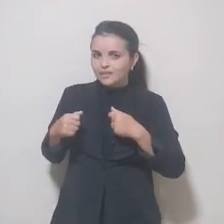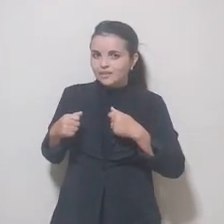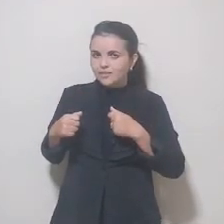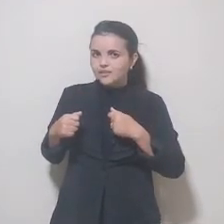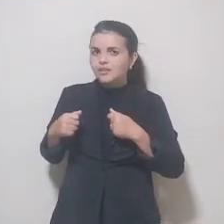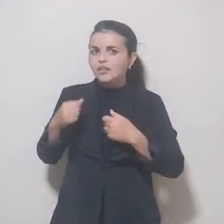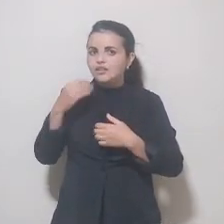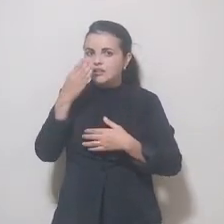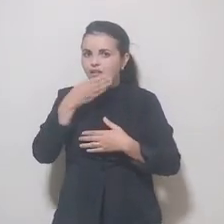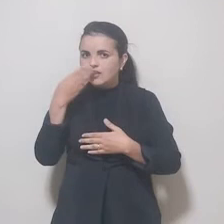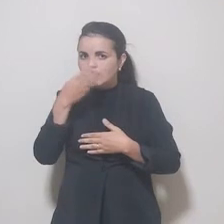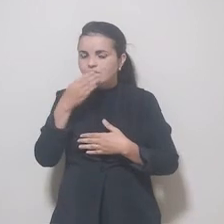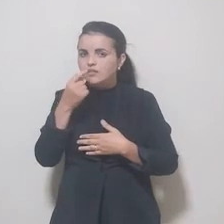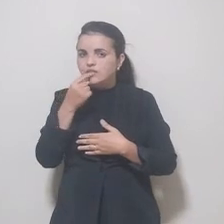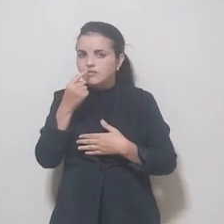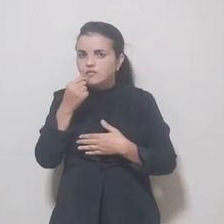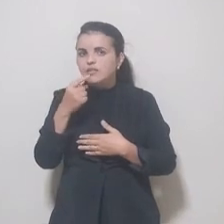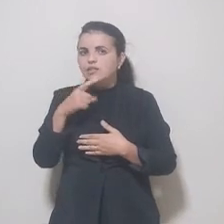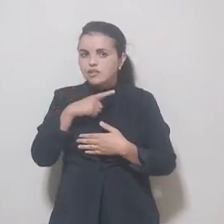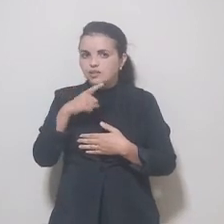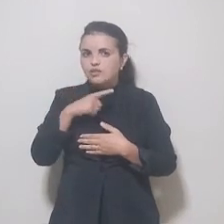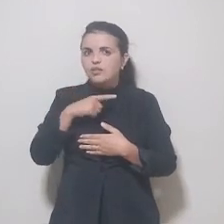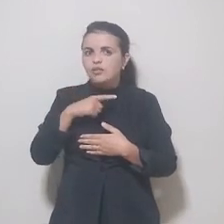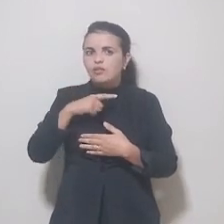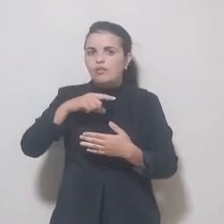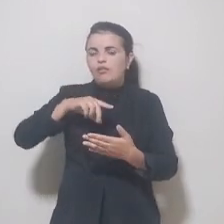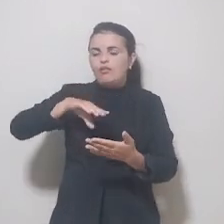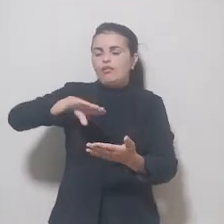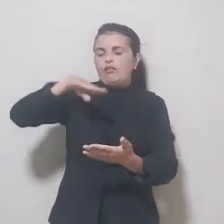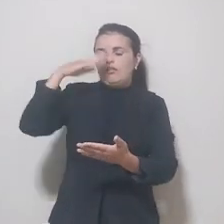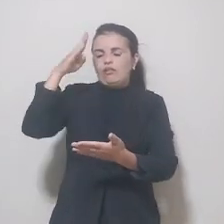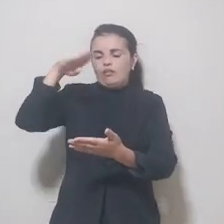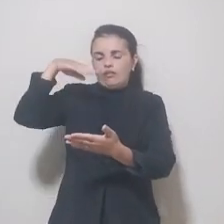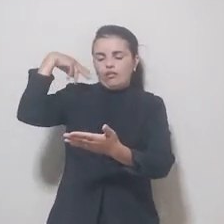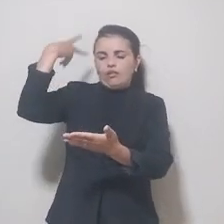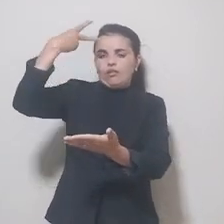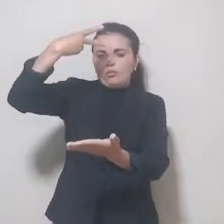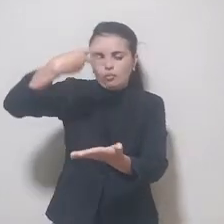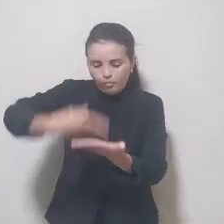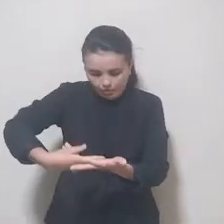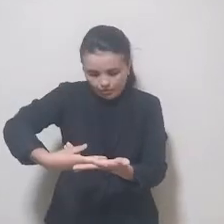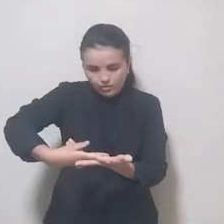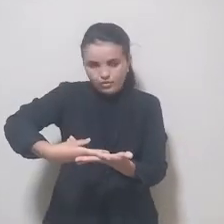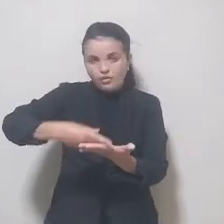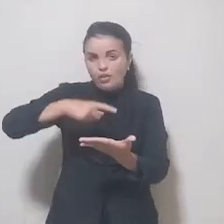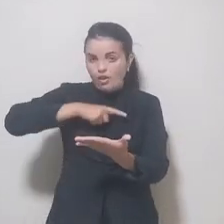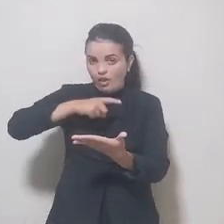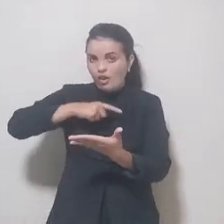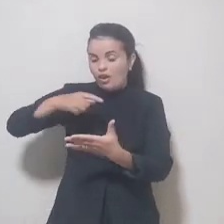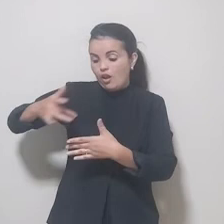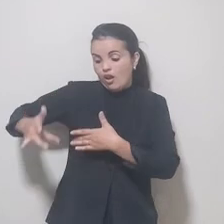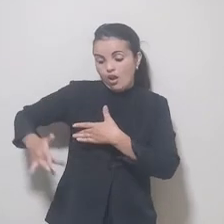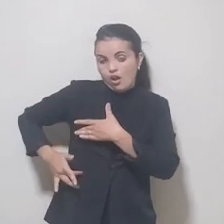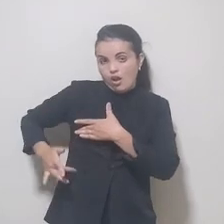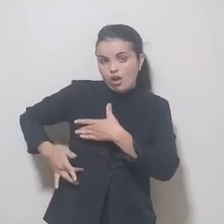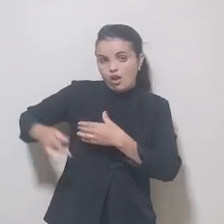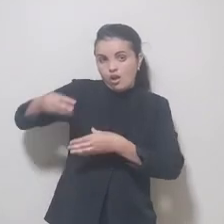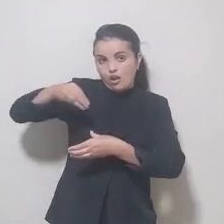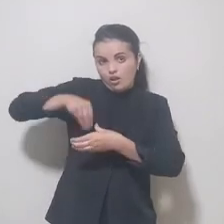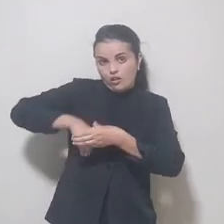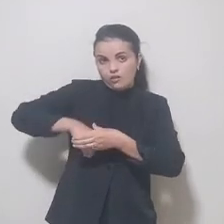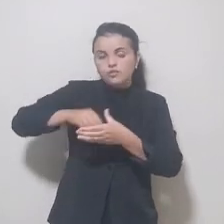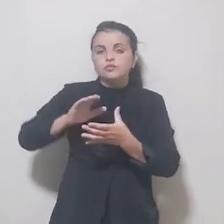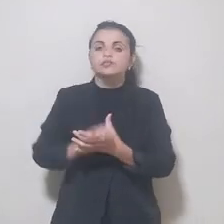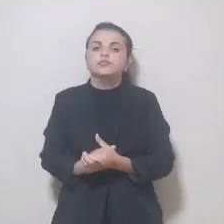açúcar no meu sangue, senão eu iria acabar desmaiando. É aí que o meu fígado, ele tá lá com esse glicogênio, aí agora entra o